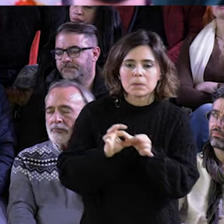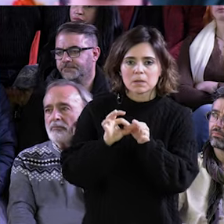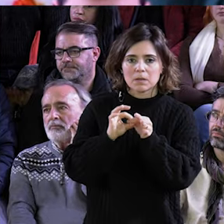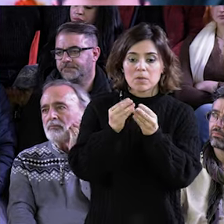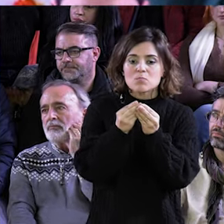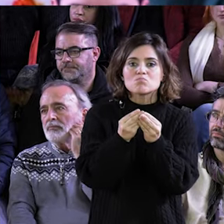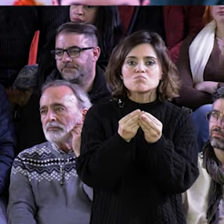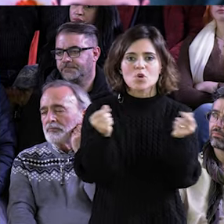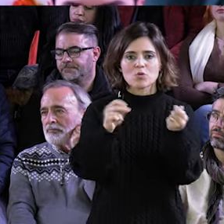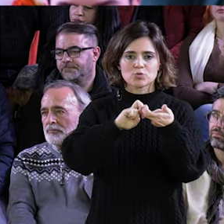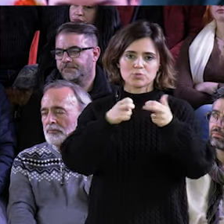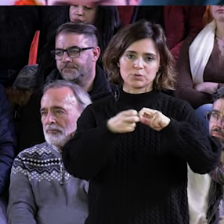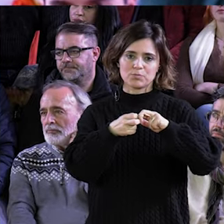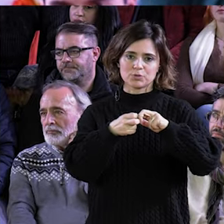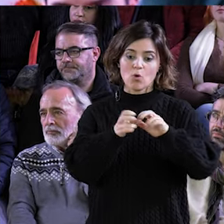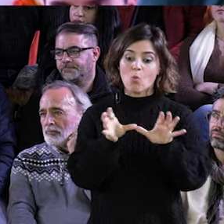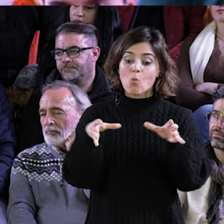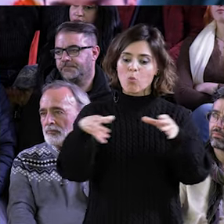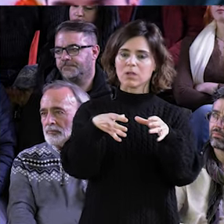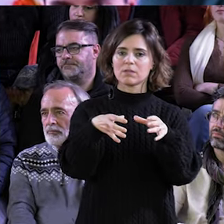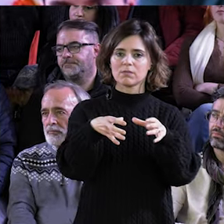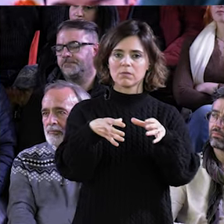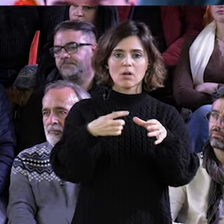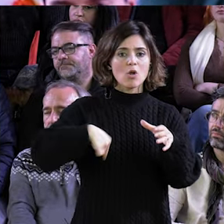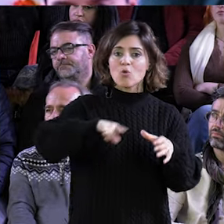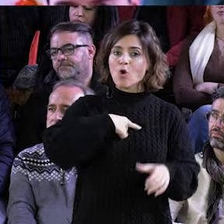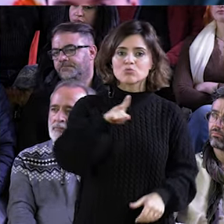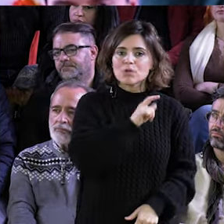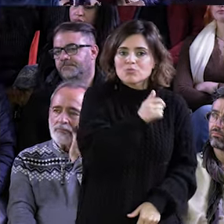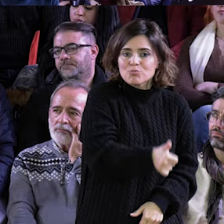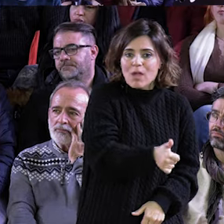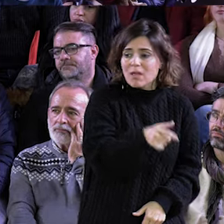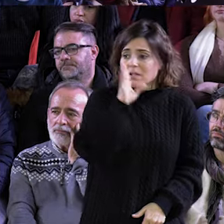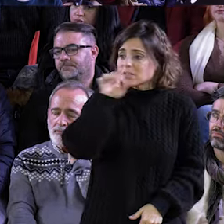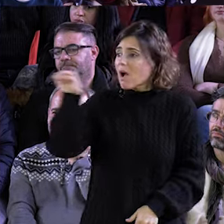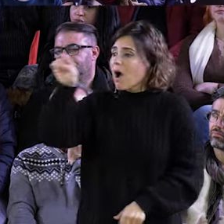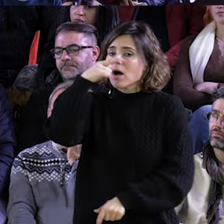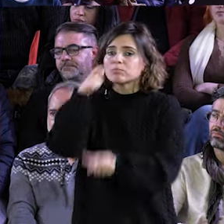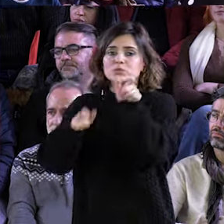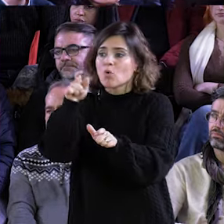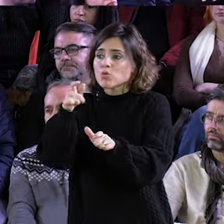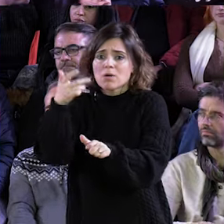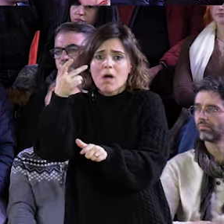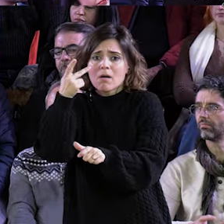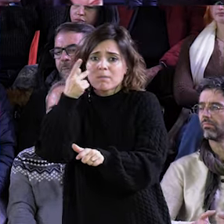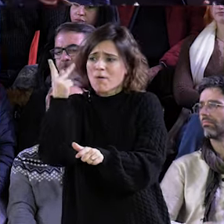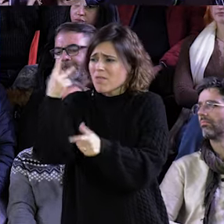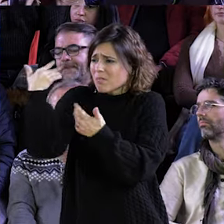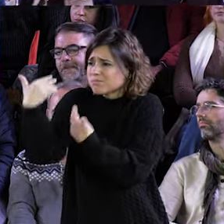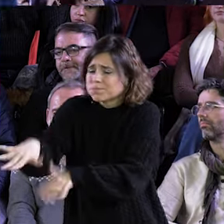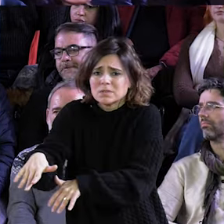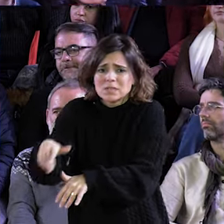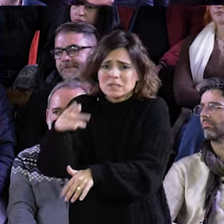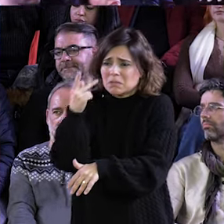forma coletiva. Que não estamos bem enquanto houver pessoas que não podem viver com dignidade, enquanto houver